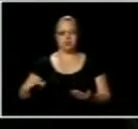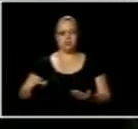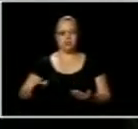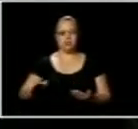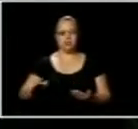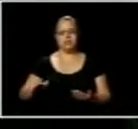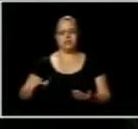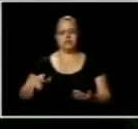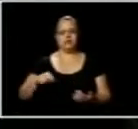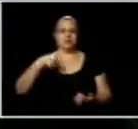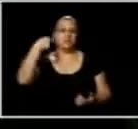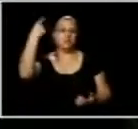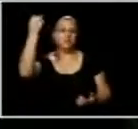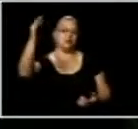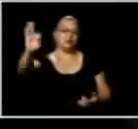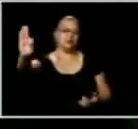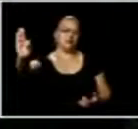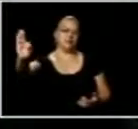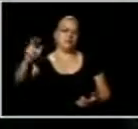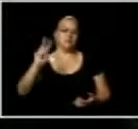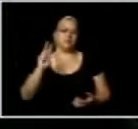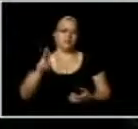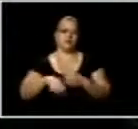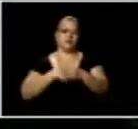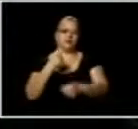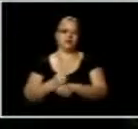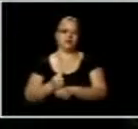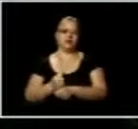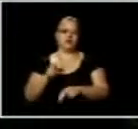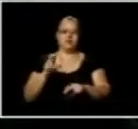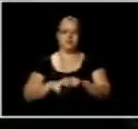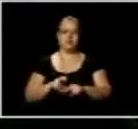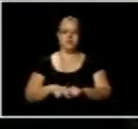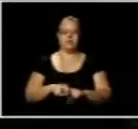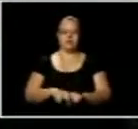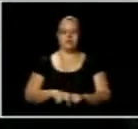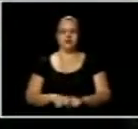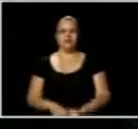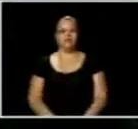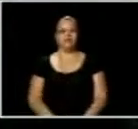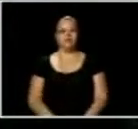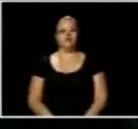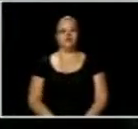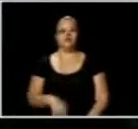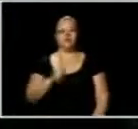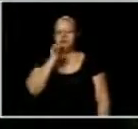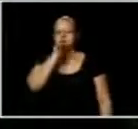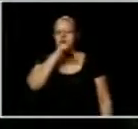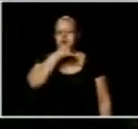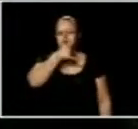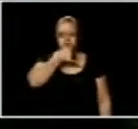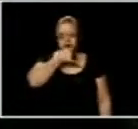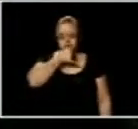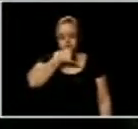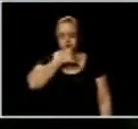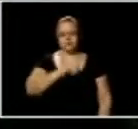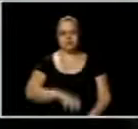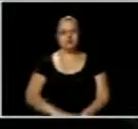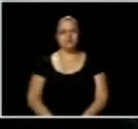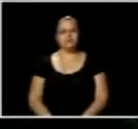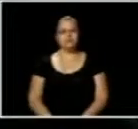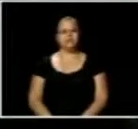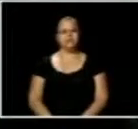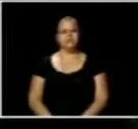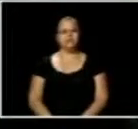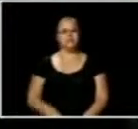Porque andar eu sei que não vai conseguir. E tenho certeza que, infelizmente, com esse quadro que tem, com essas pessoas